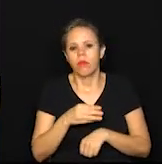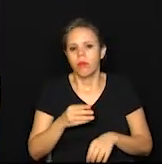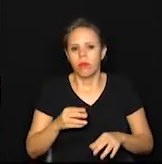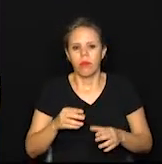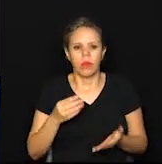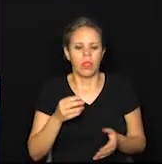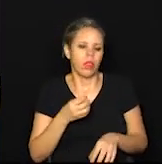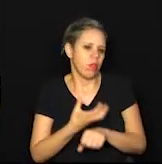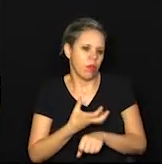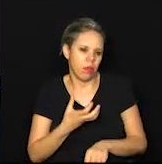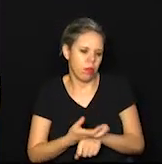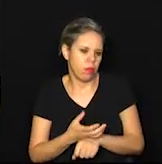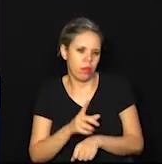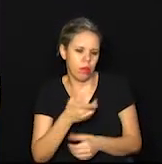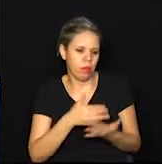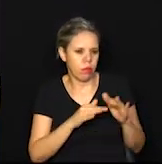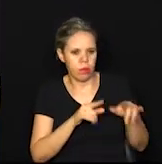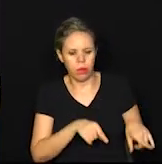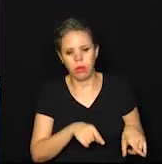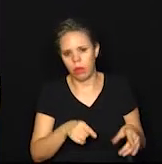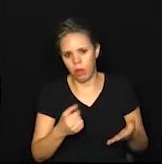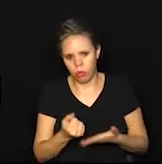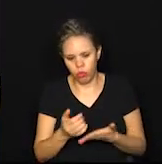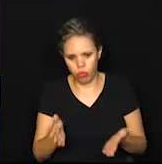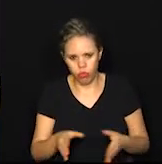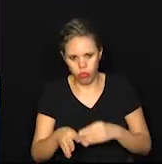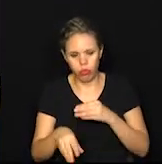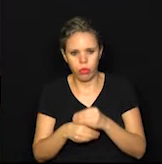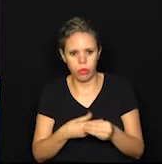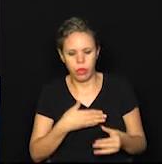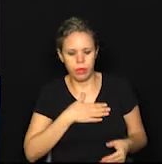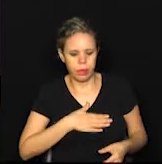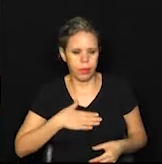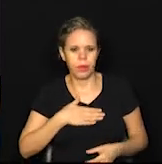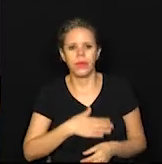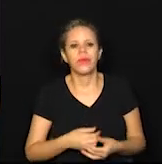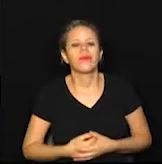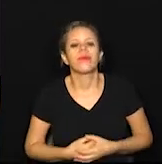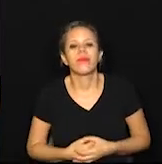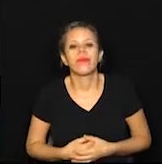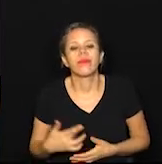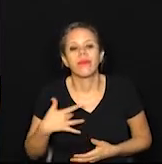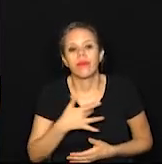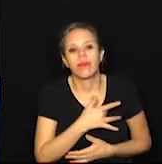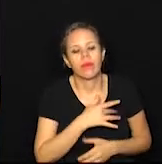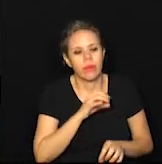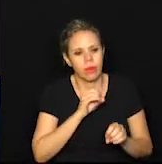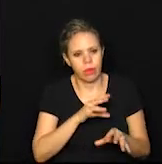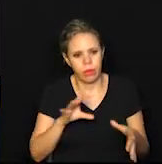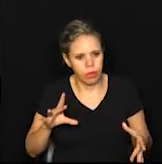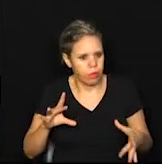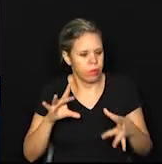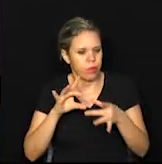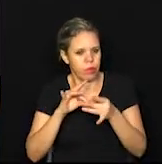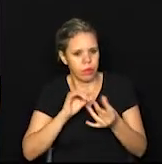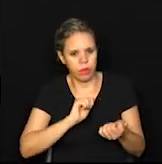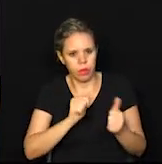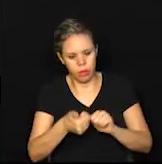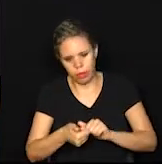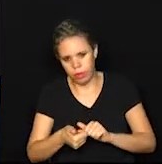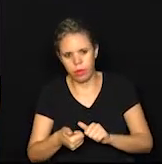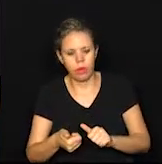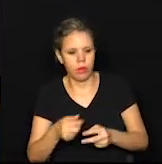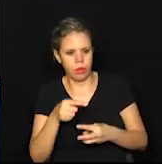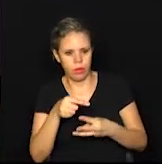que no rendimento escolar também é algo muito satisfatório. Então, saúde e educação, a gente não pode falar de esporte